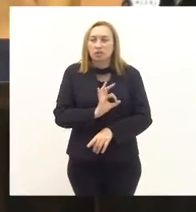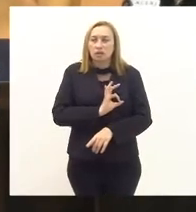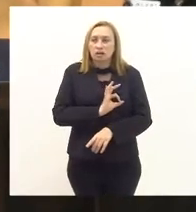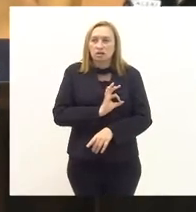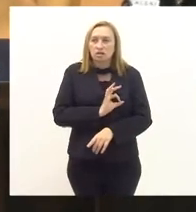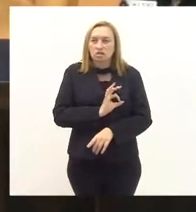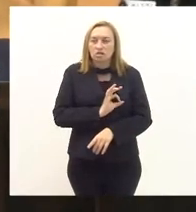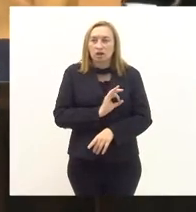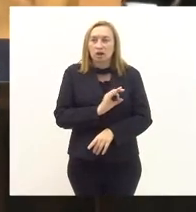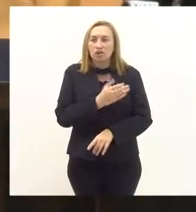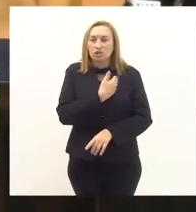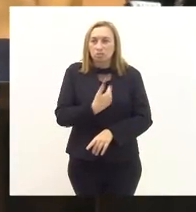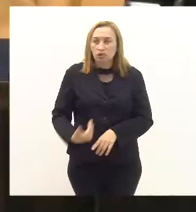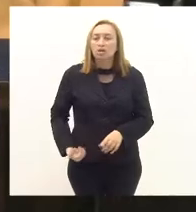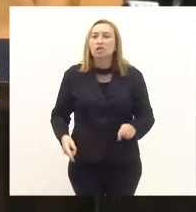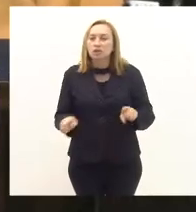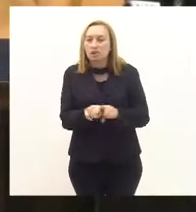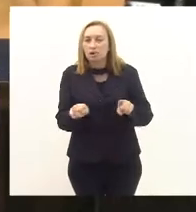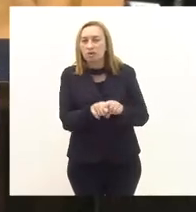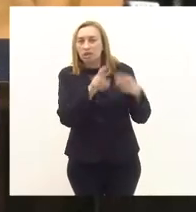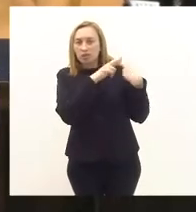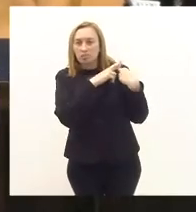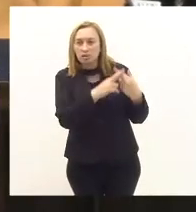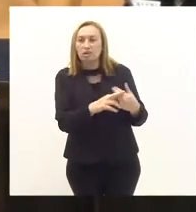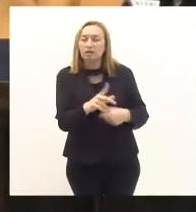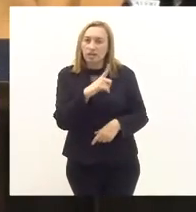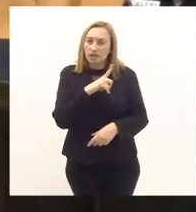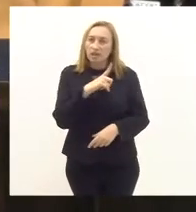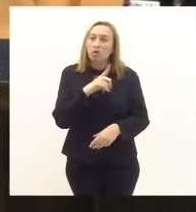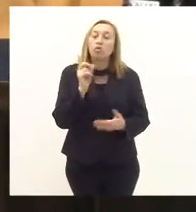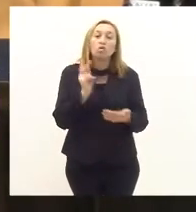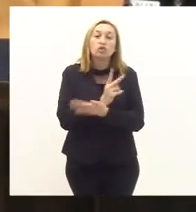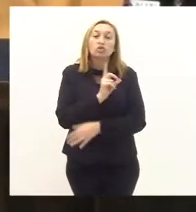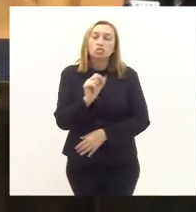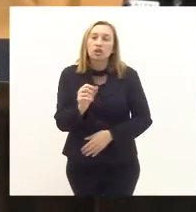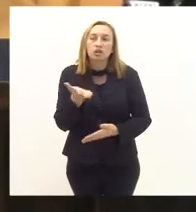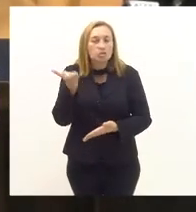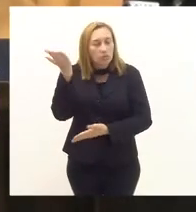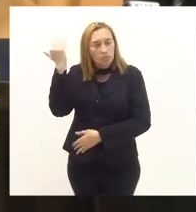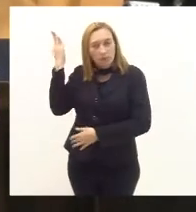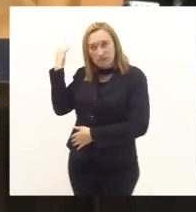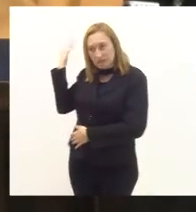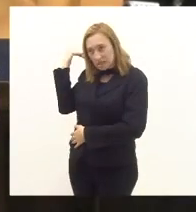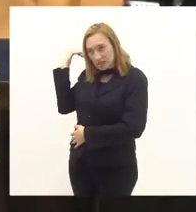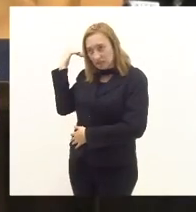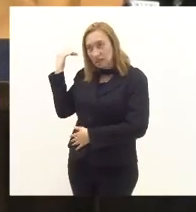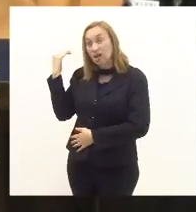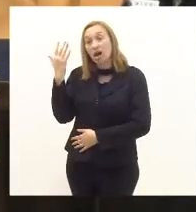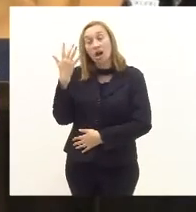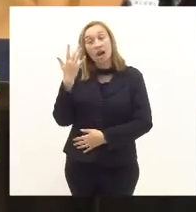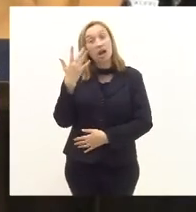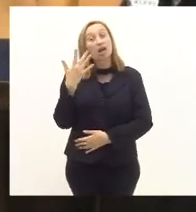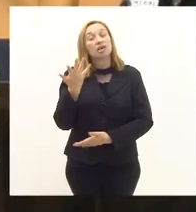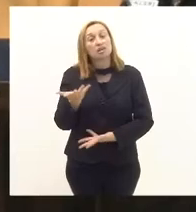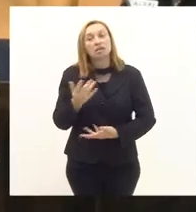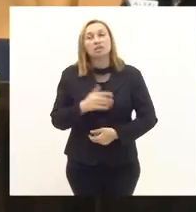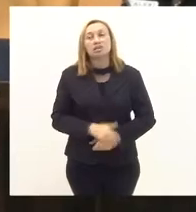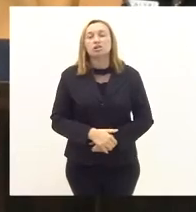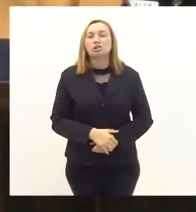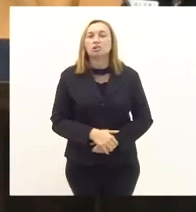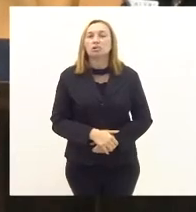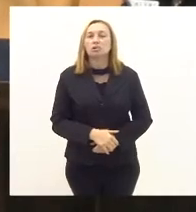omitirem também serão responsabilizados. O que acontece? No passado, espero que isso seja passado,